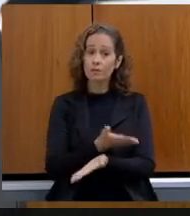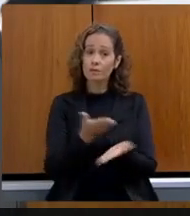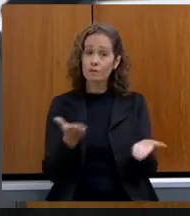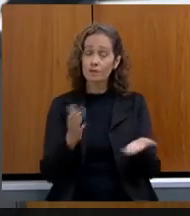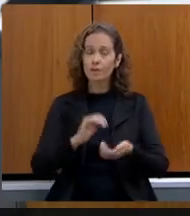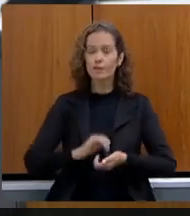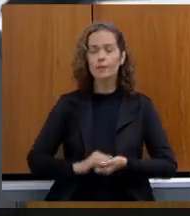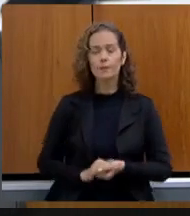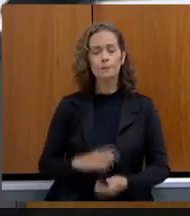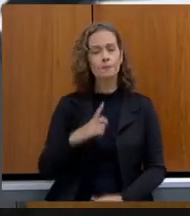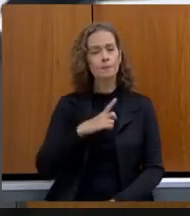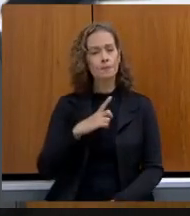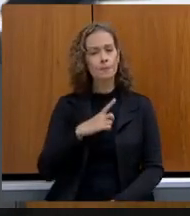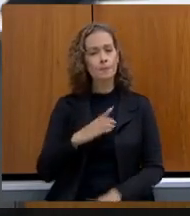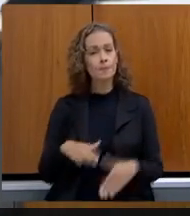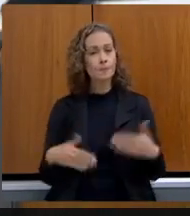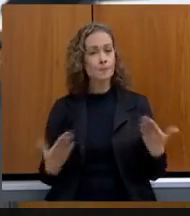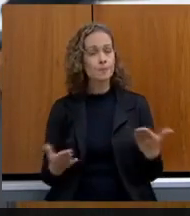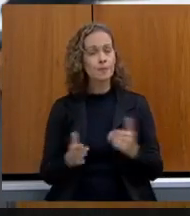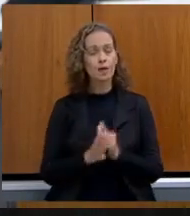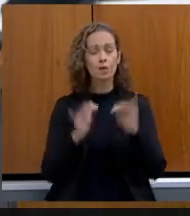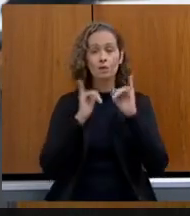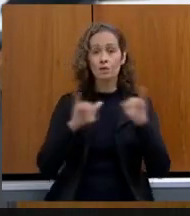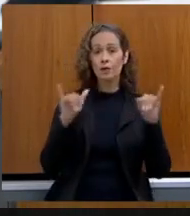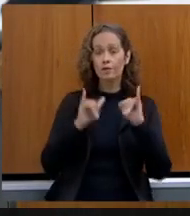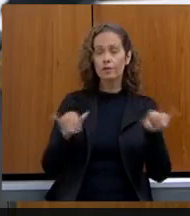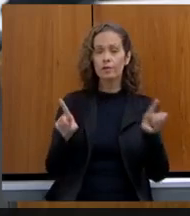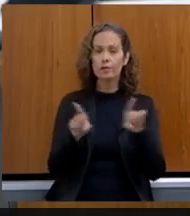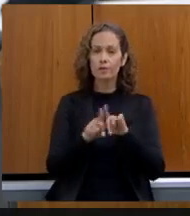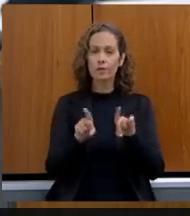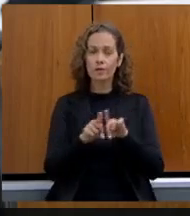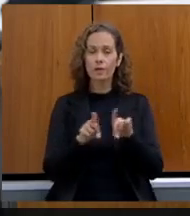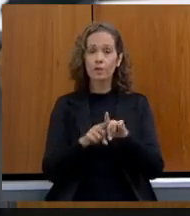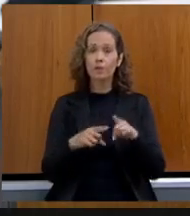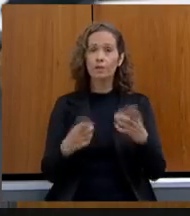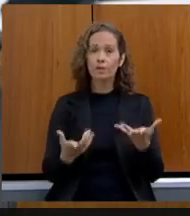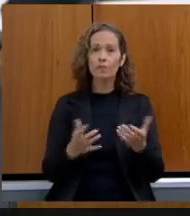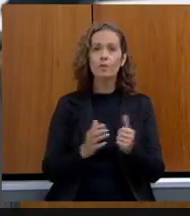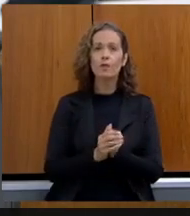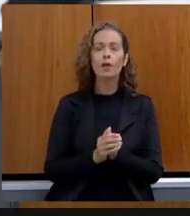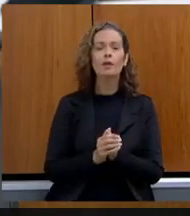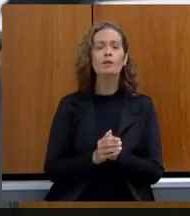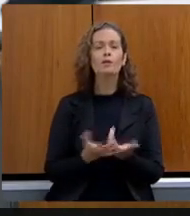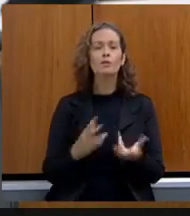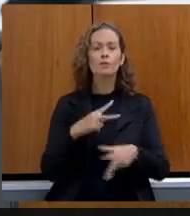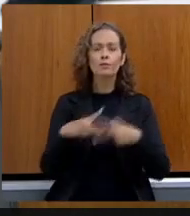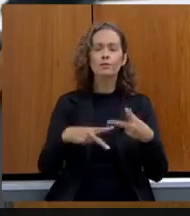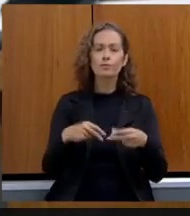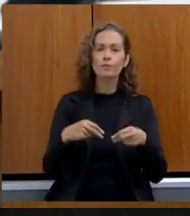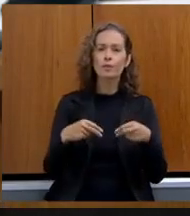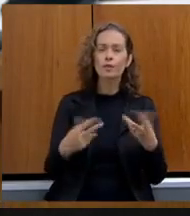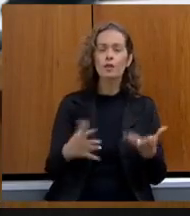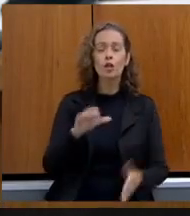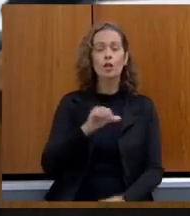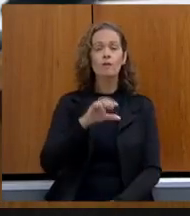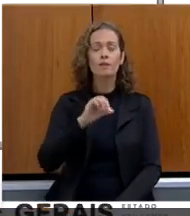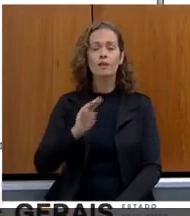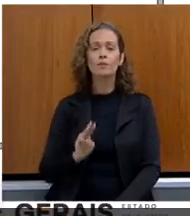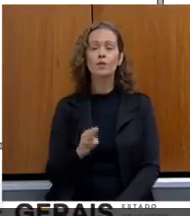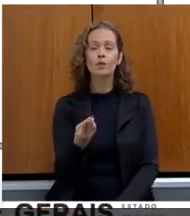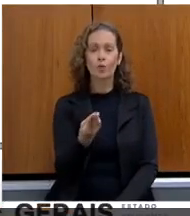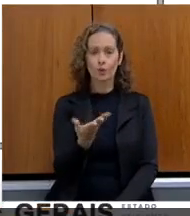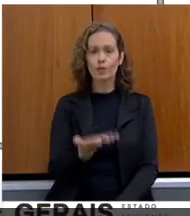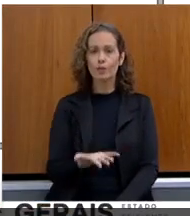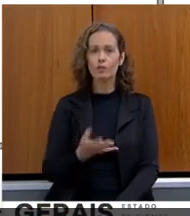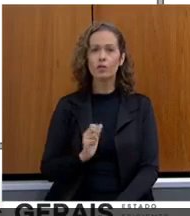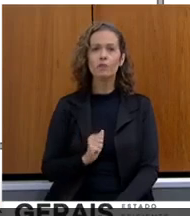né temos então o anúncio também do prêmio escola transformação com 90 milhões de investimento que busca